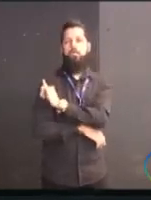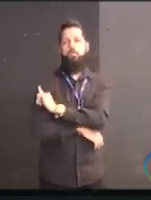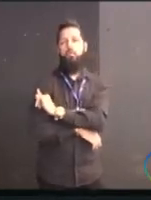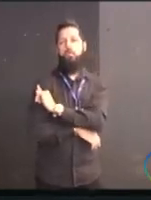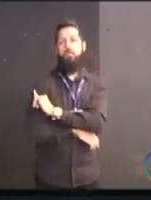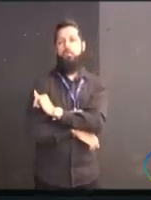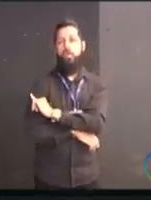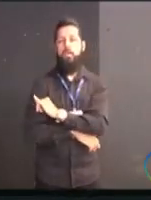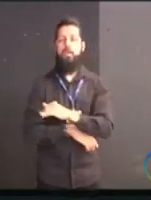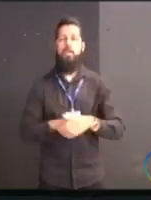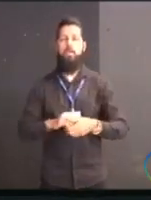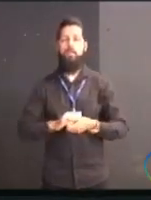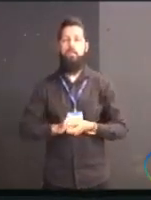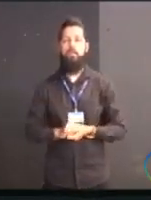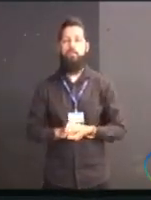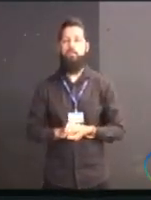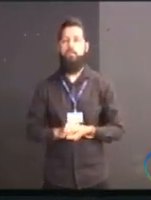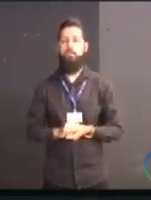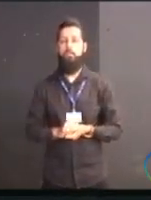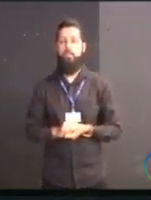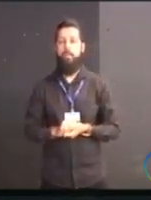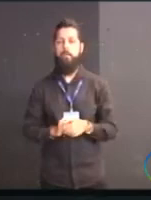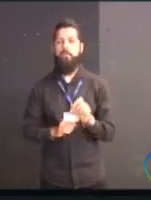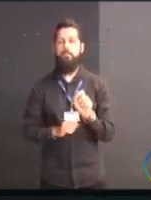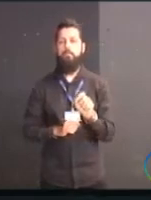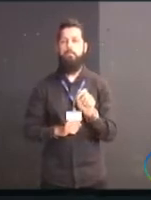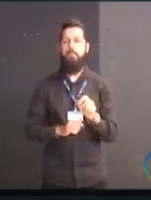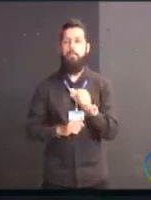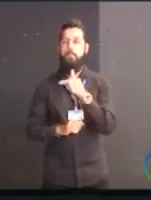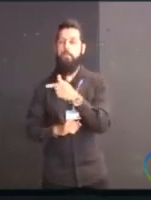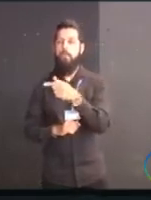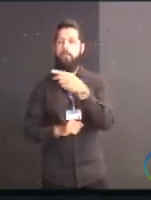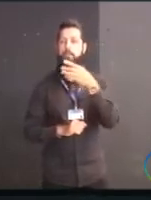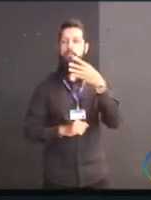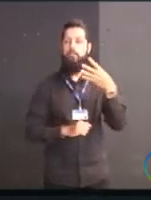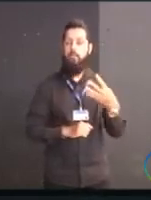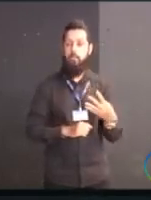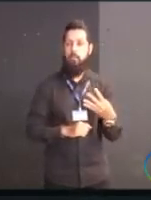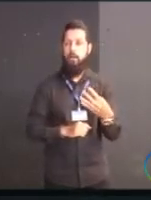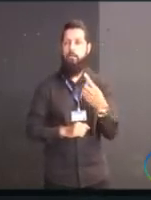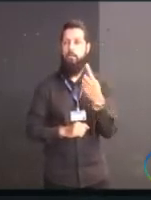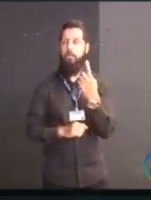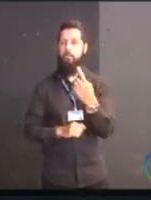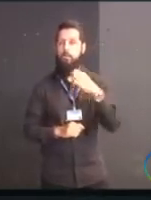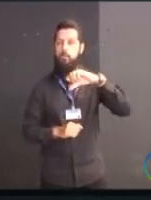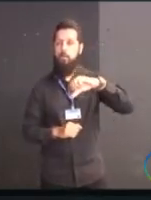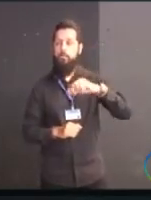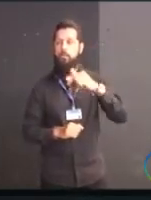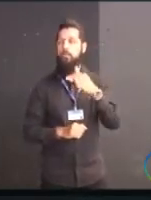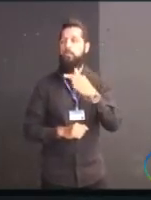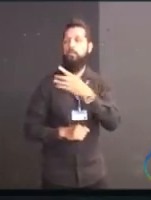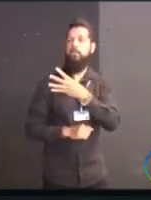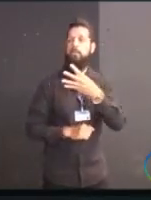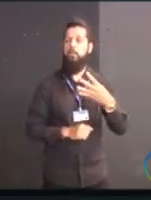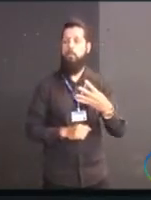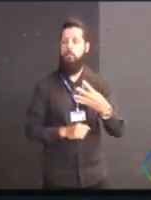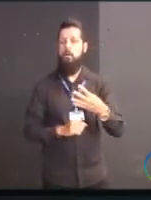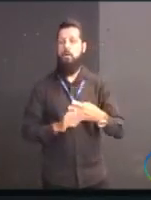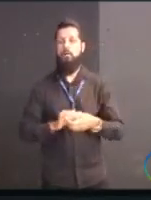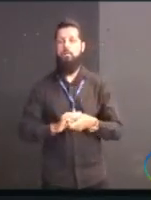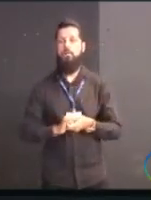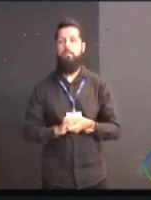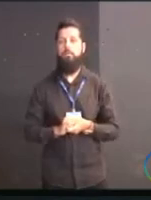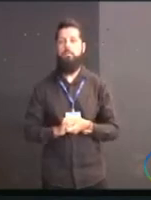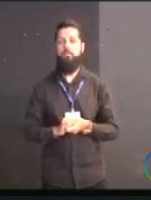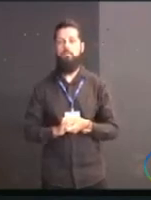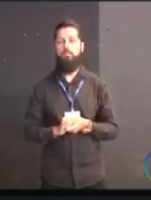e Luz. E em 74, ela, lendo obras póstumas, o Minha Volta,